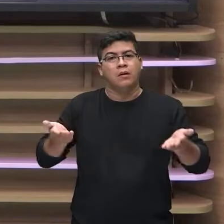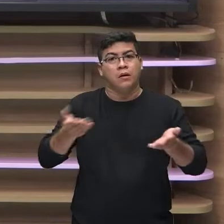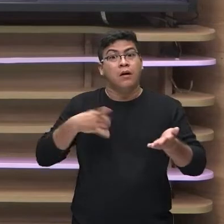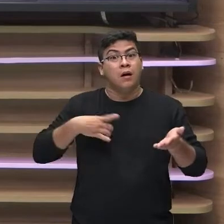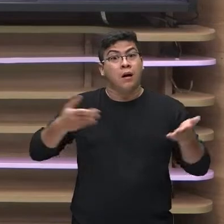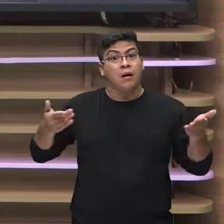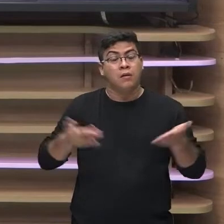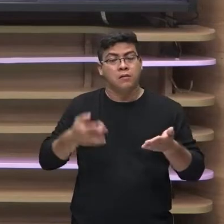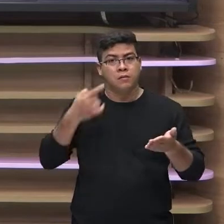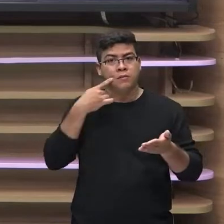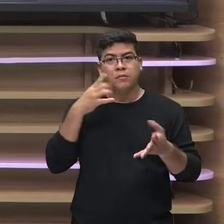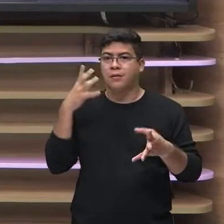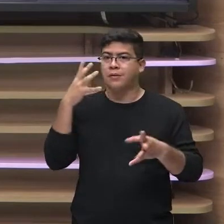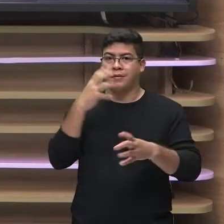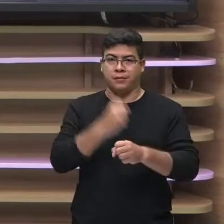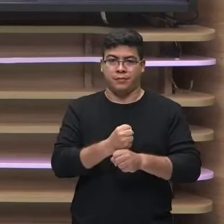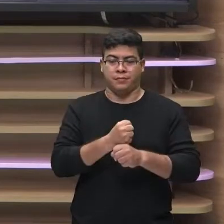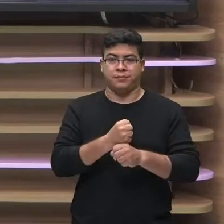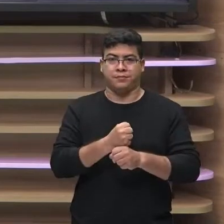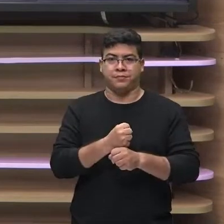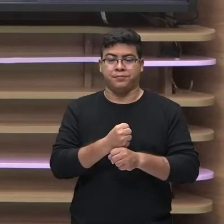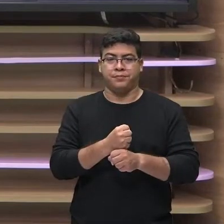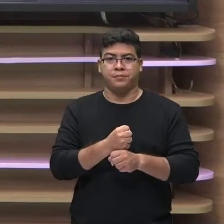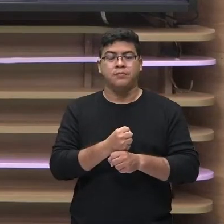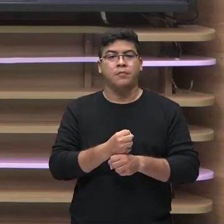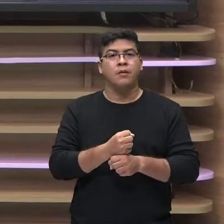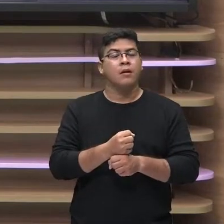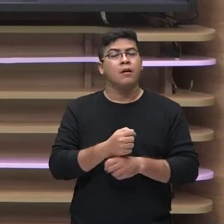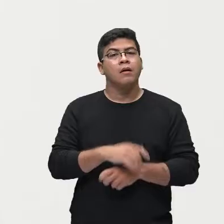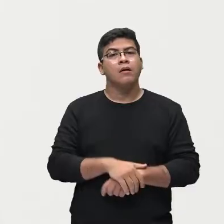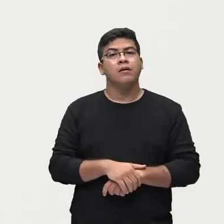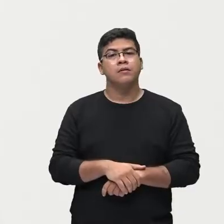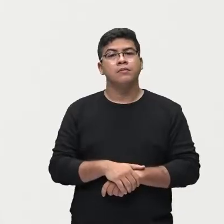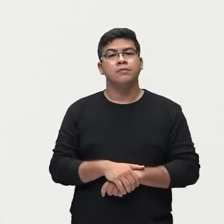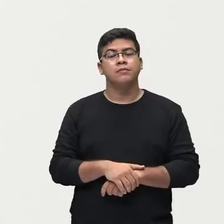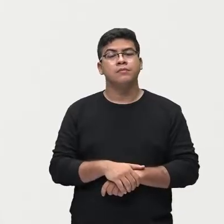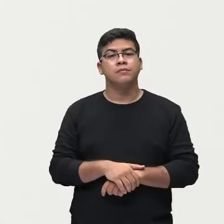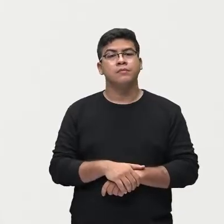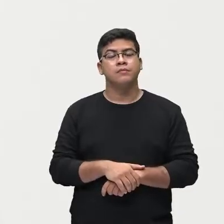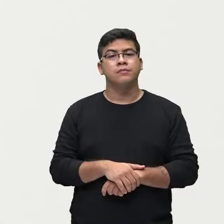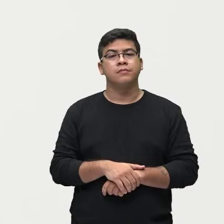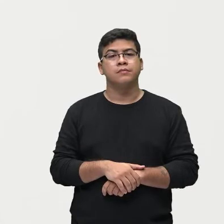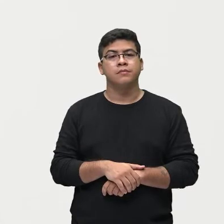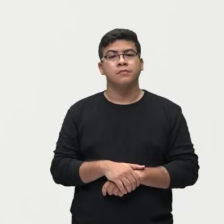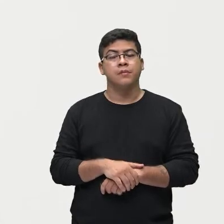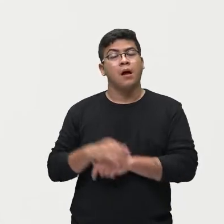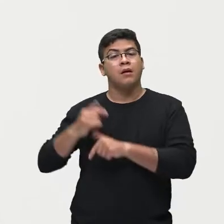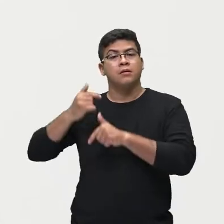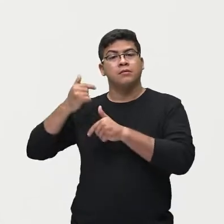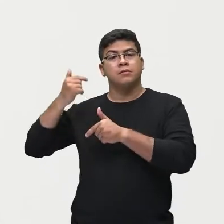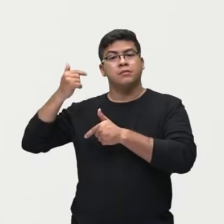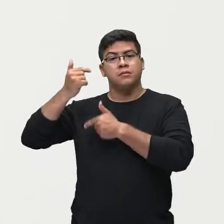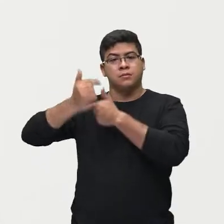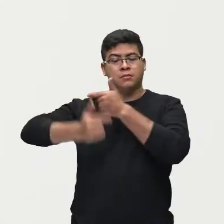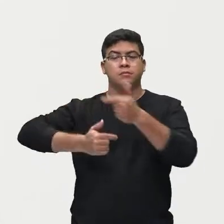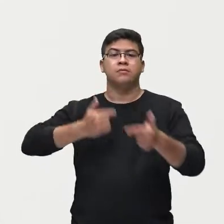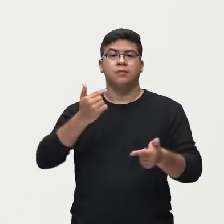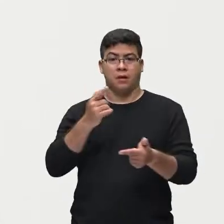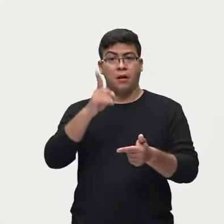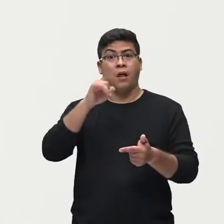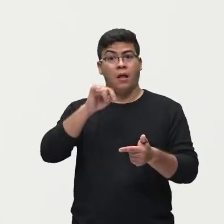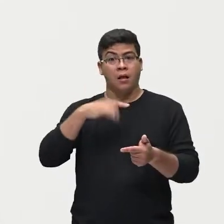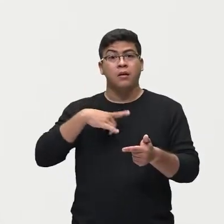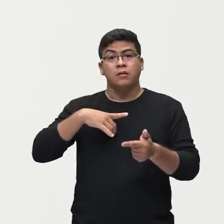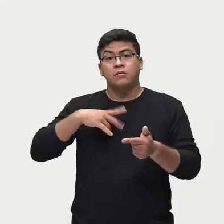hoje na nossa revisão. E aqui eu quero te dar mais um passo na próxima cartela, que as tradições religiosas elas